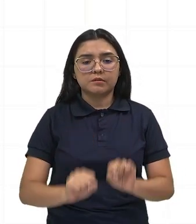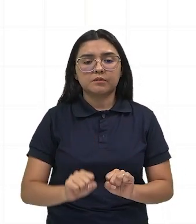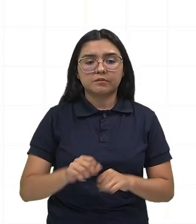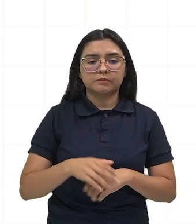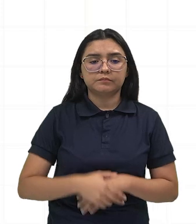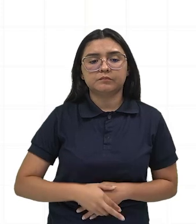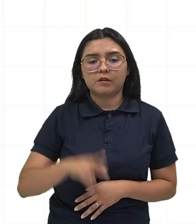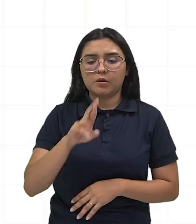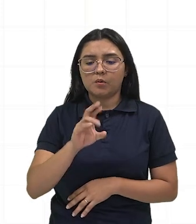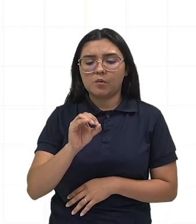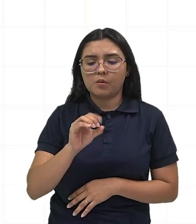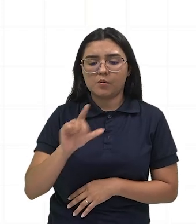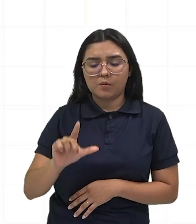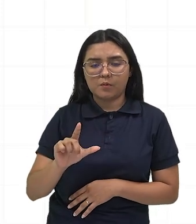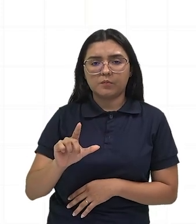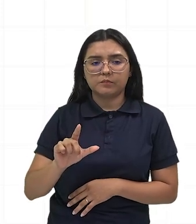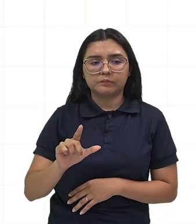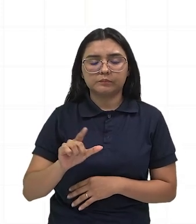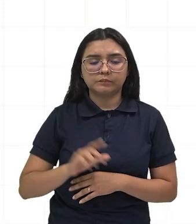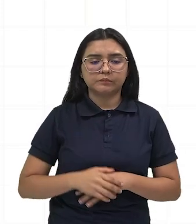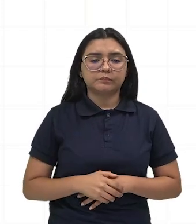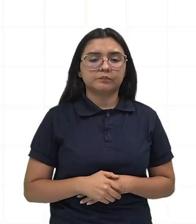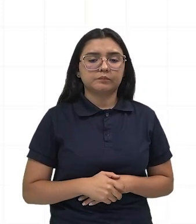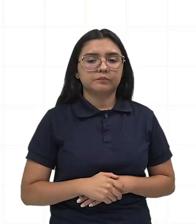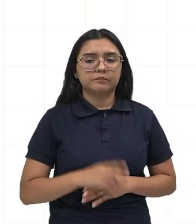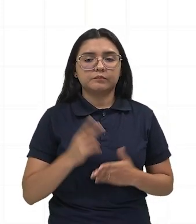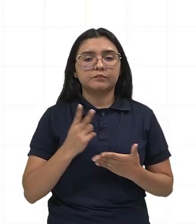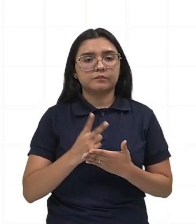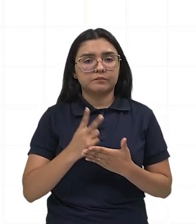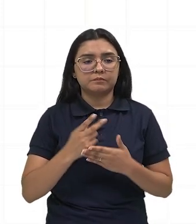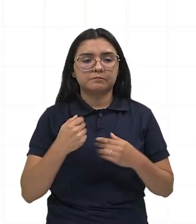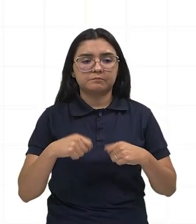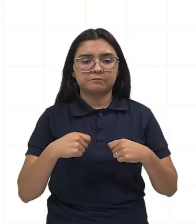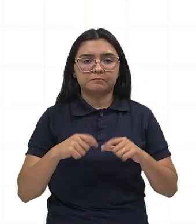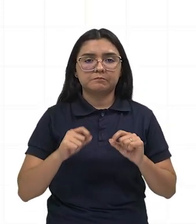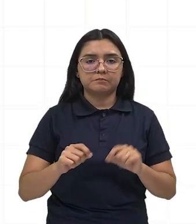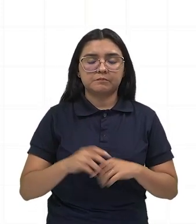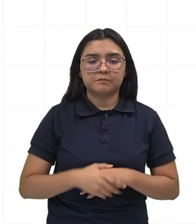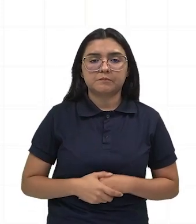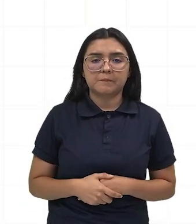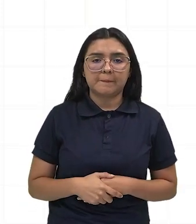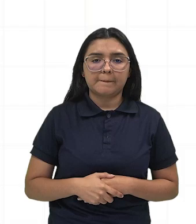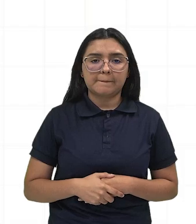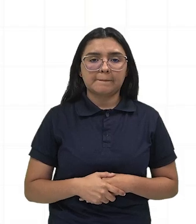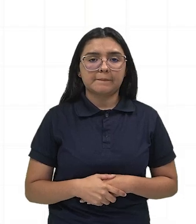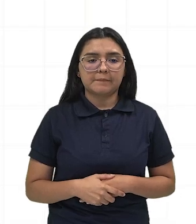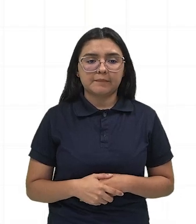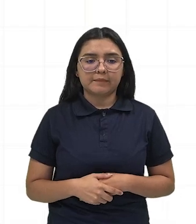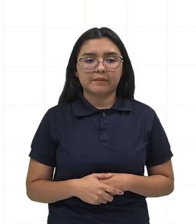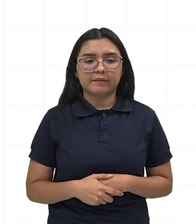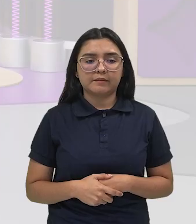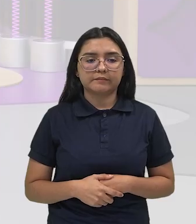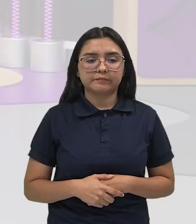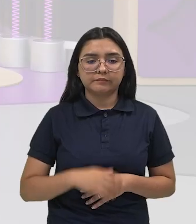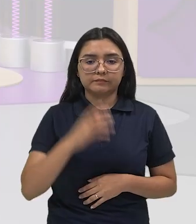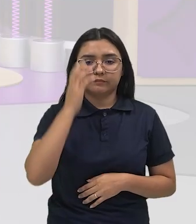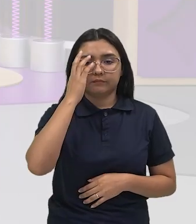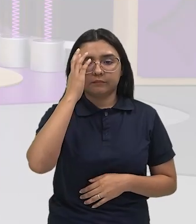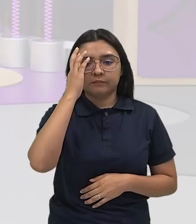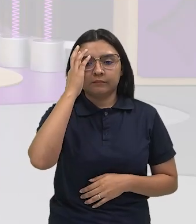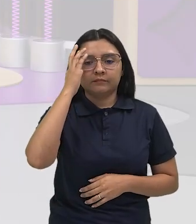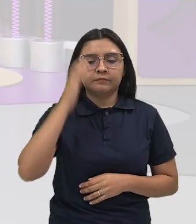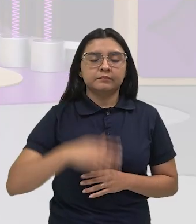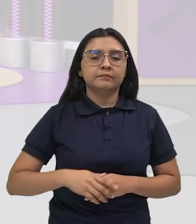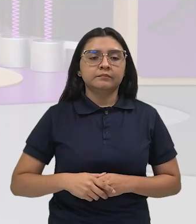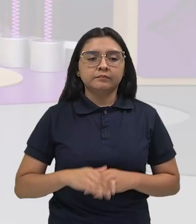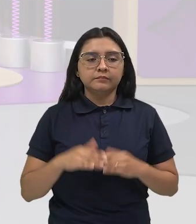o rol. Beleza? Então, sempre assim, olha, certo? Olha lá, para você trabalhar